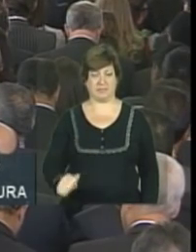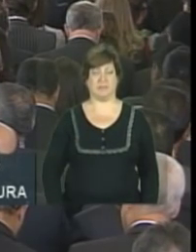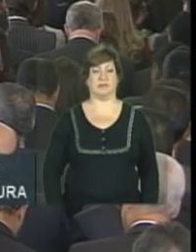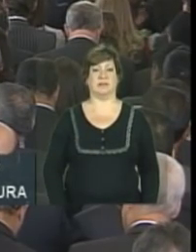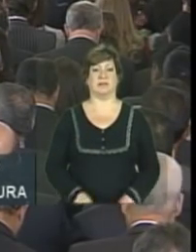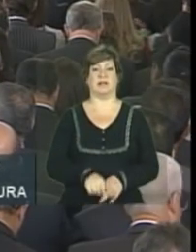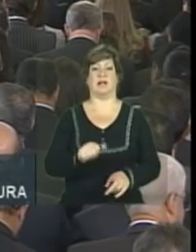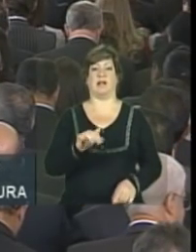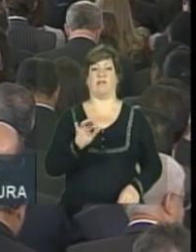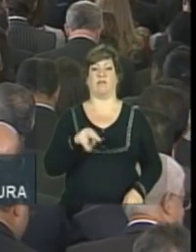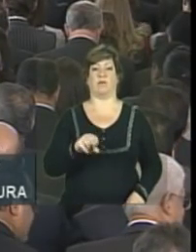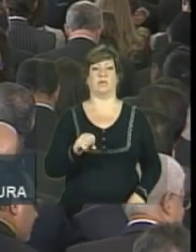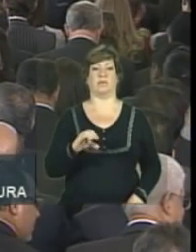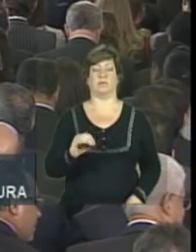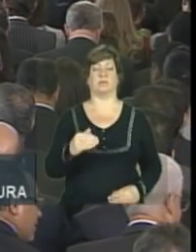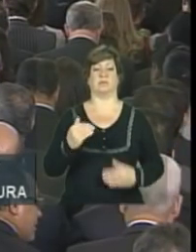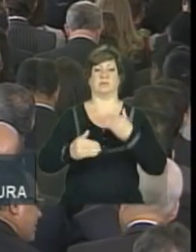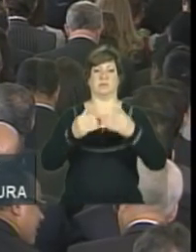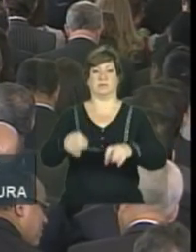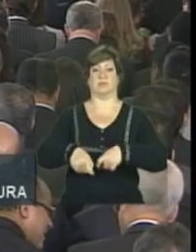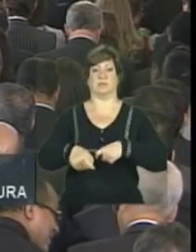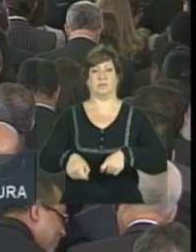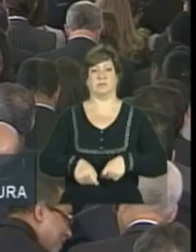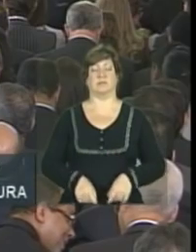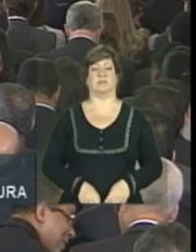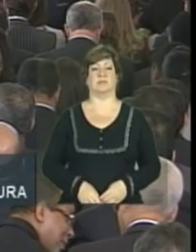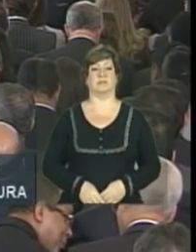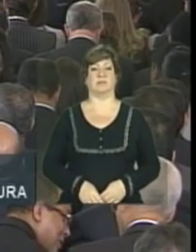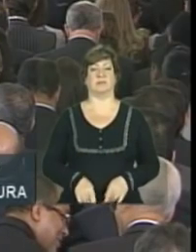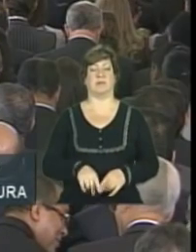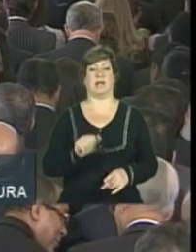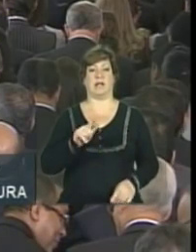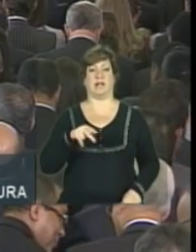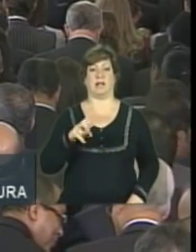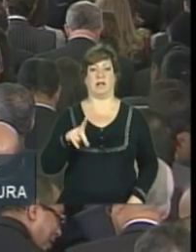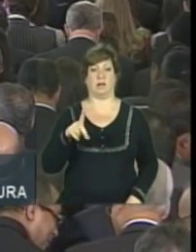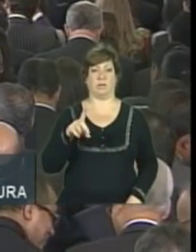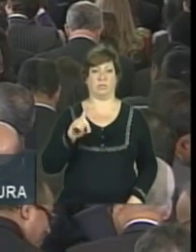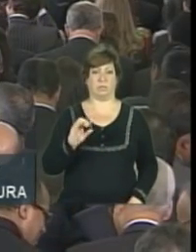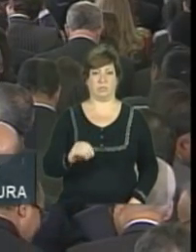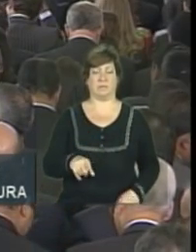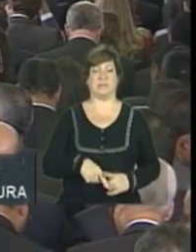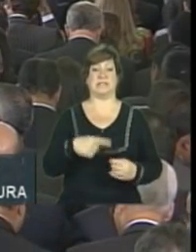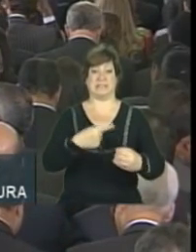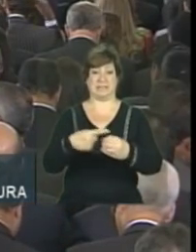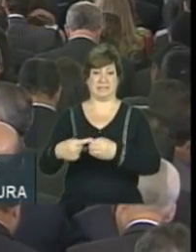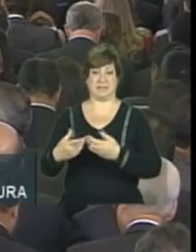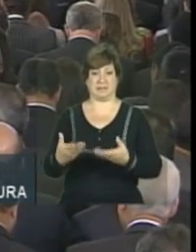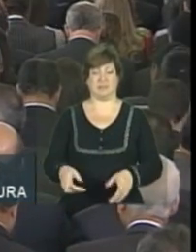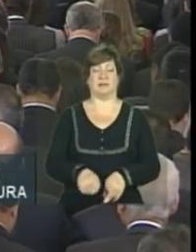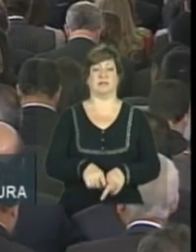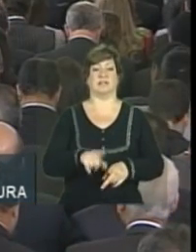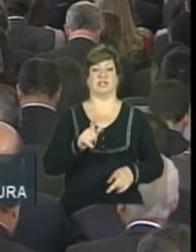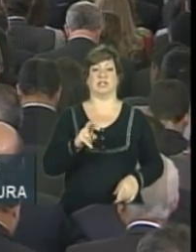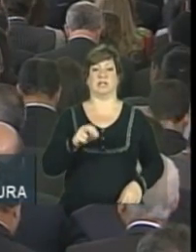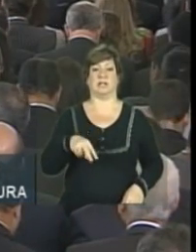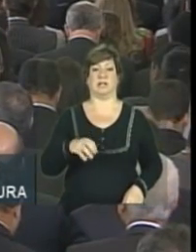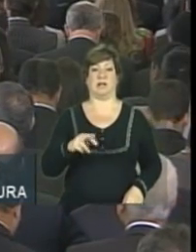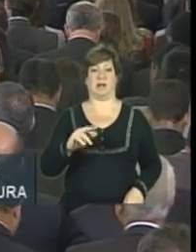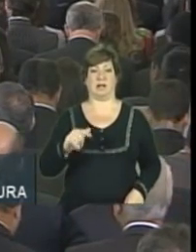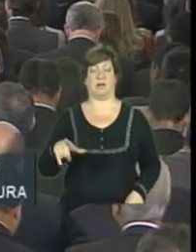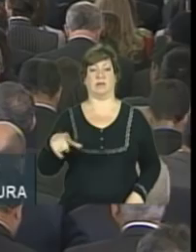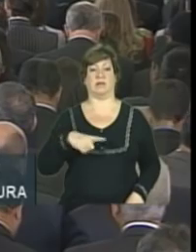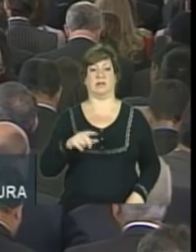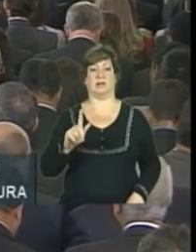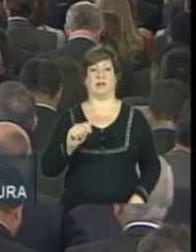Ambiente, Afonso Florense, do Desenvolvimento Agrário, Aguinaldo Ribeiro, das Cidades, General José Elito Carvalho,